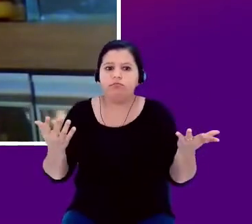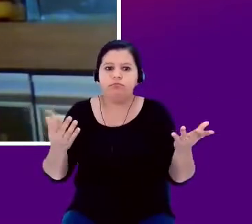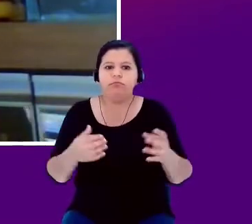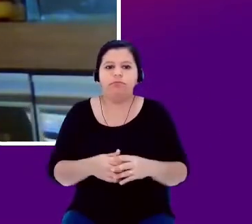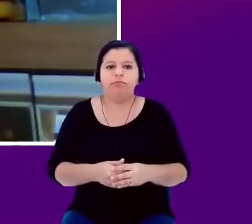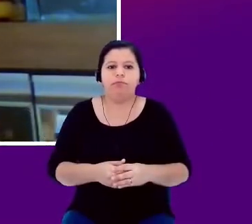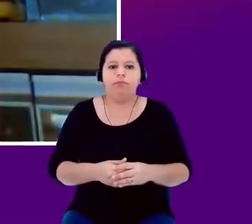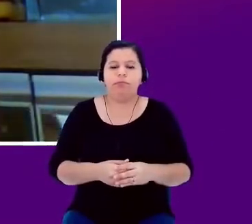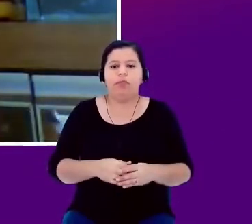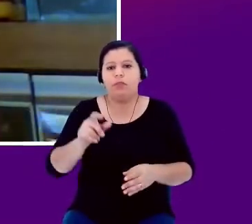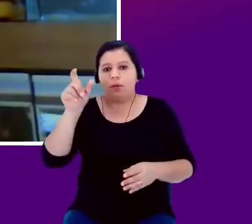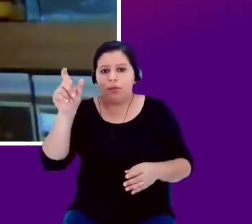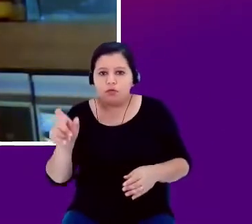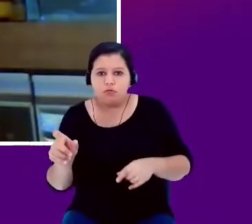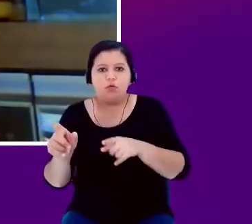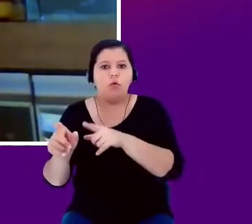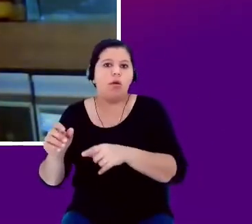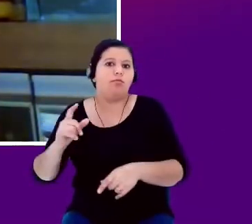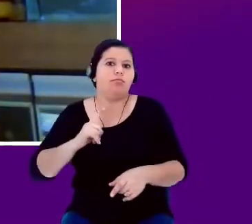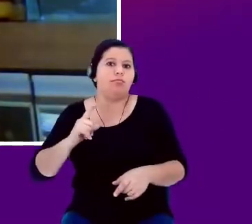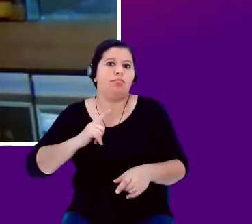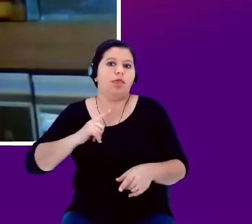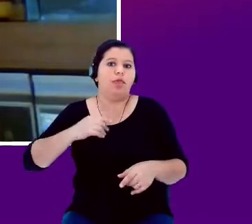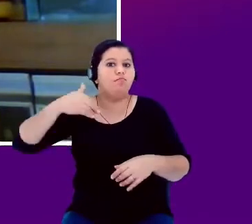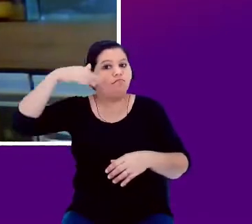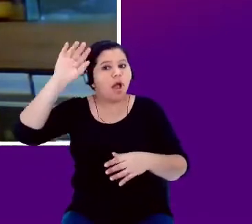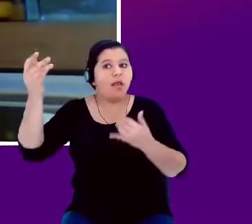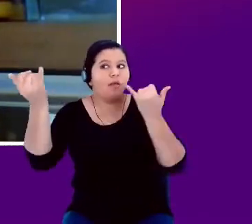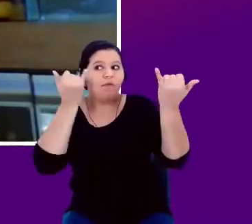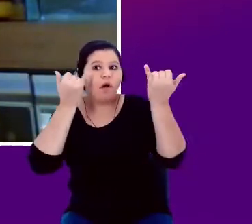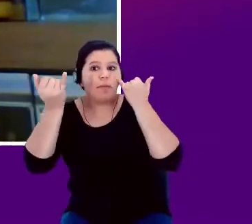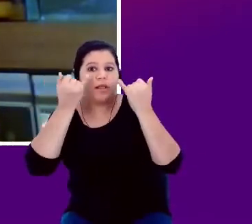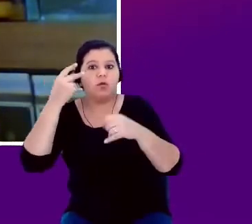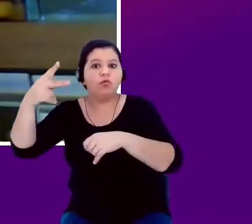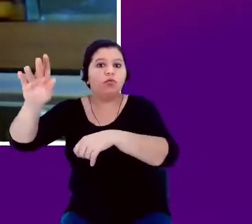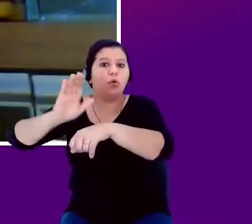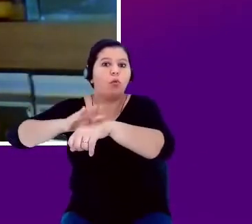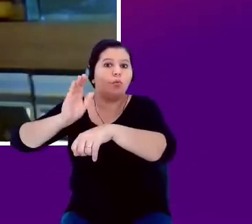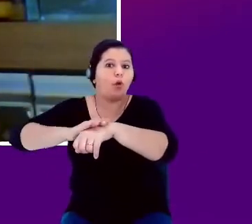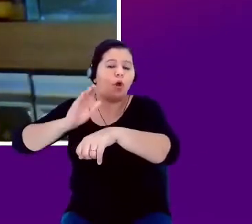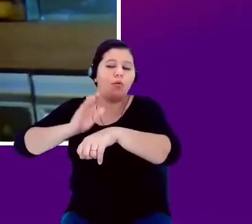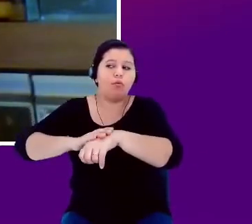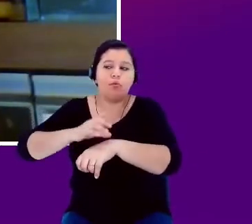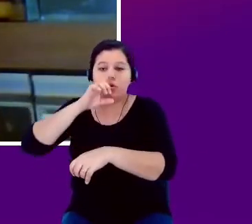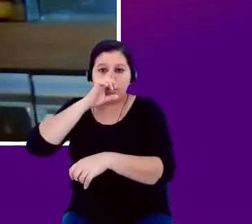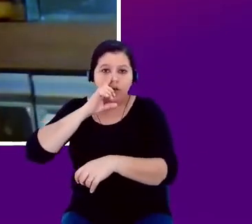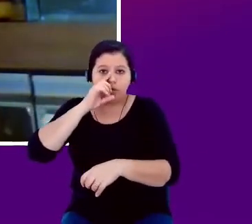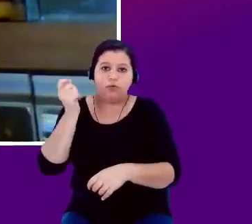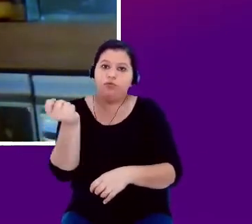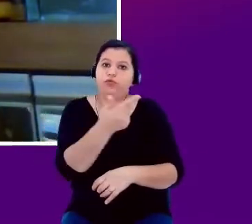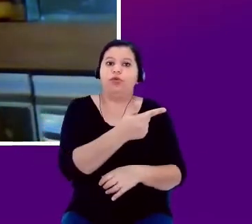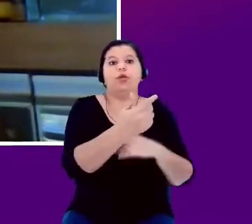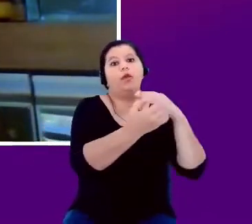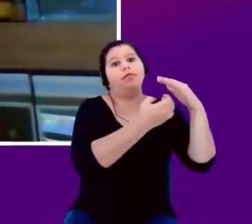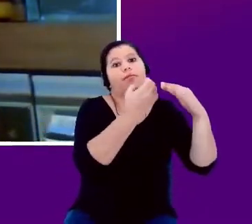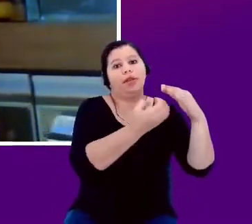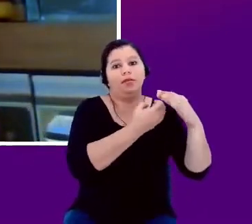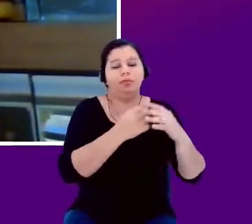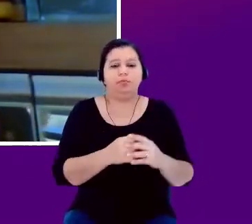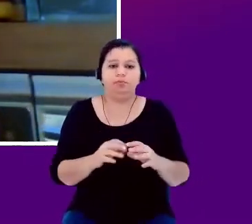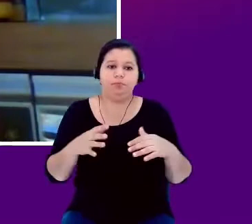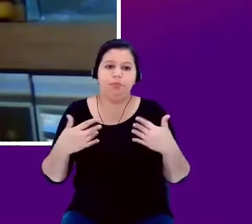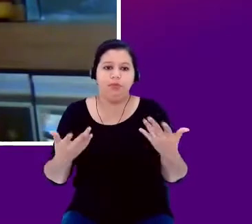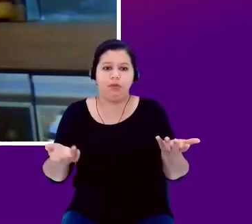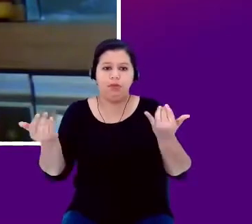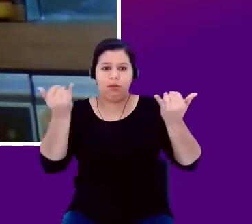O segurado tem mais informação acerca do seu próprio risco do que o segurador. E a partir daí, tendo as